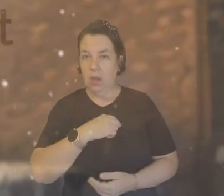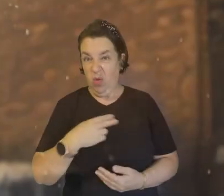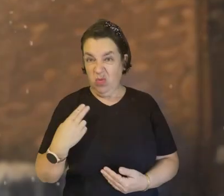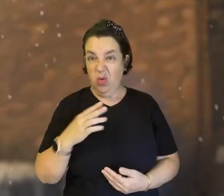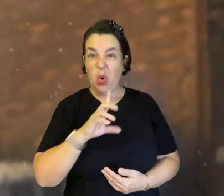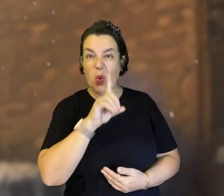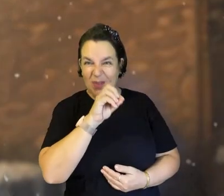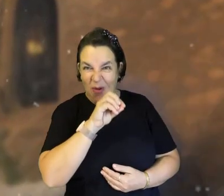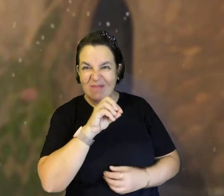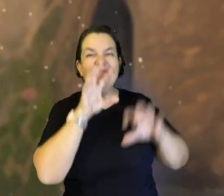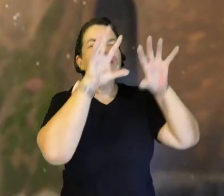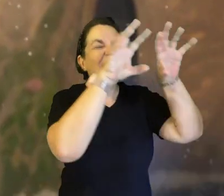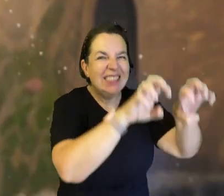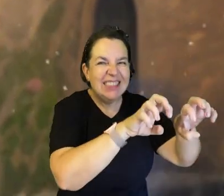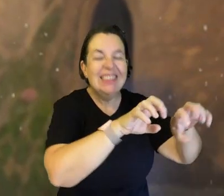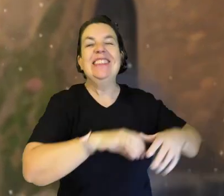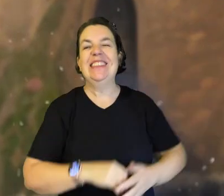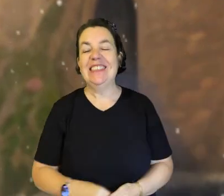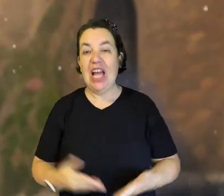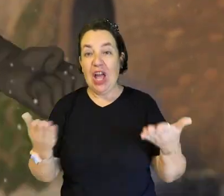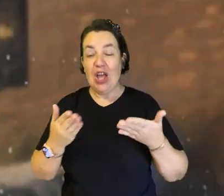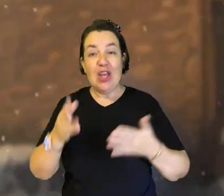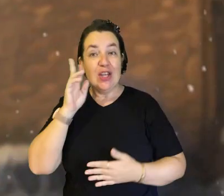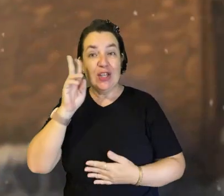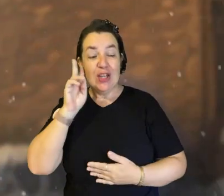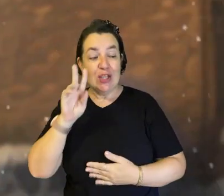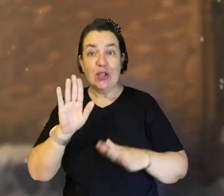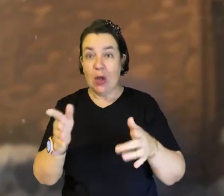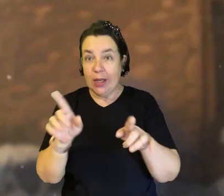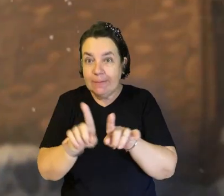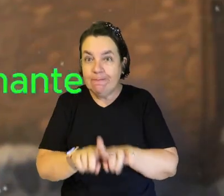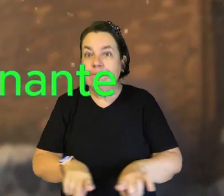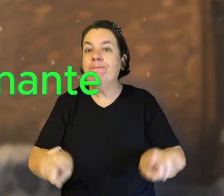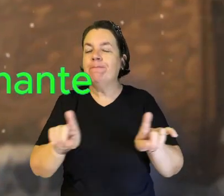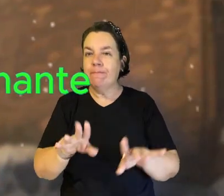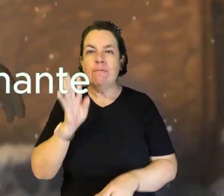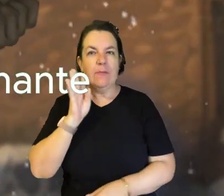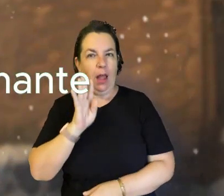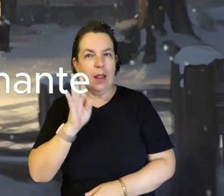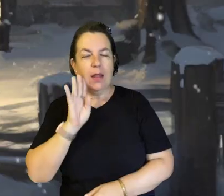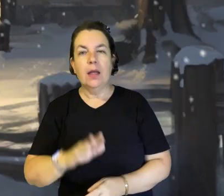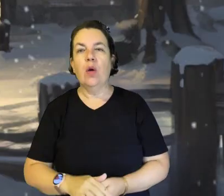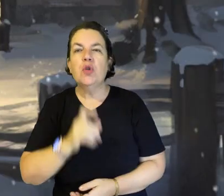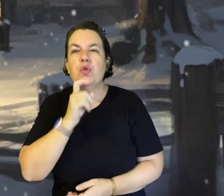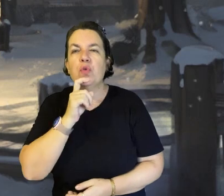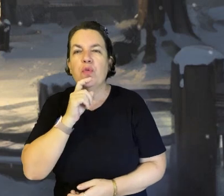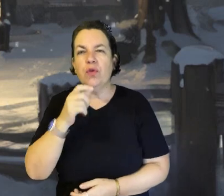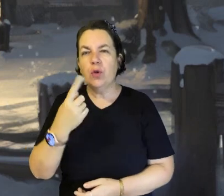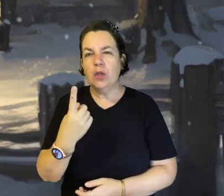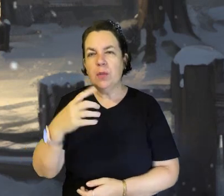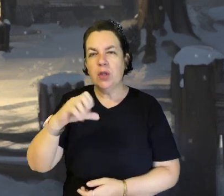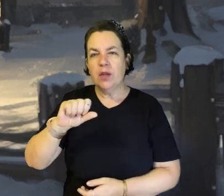Eu sou Dom Bernardo. E hoje lhes contarei mais uma impressionante história. No inverno